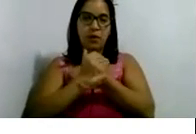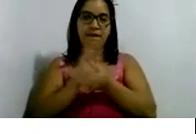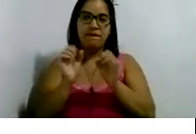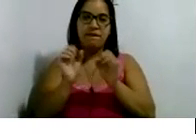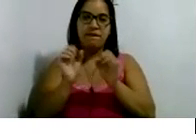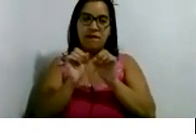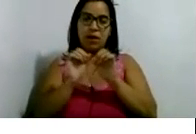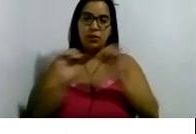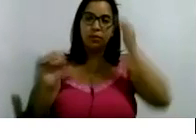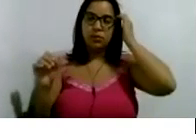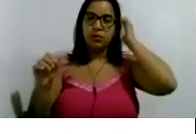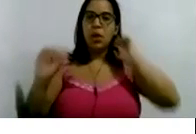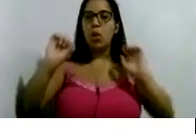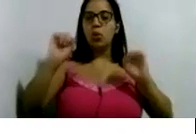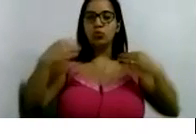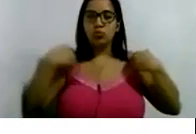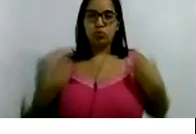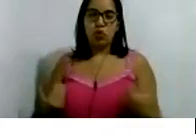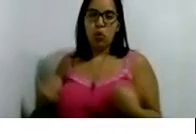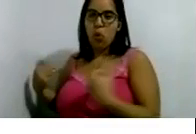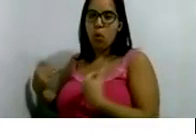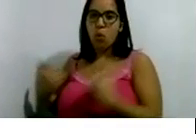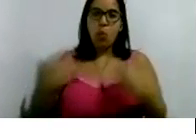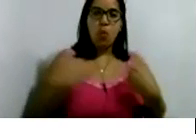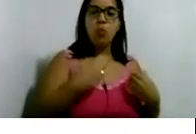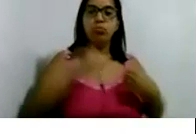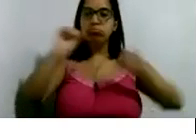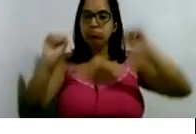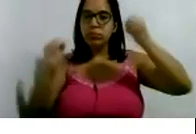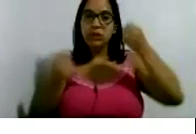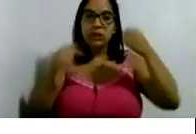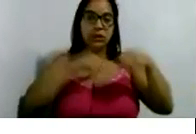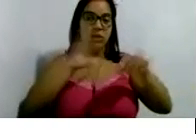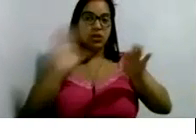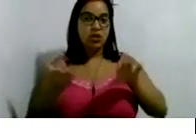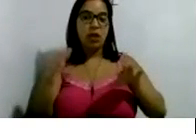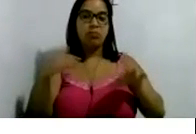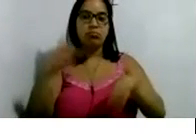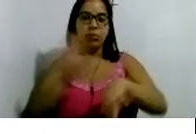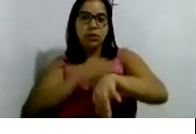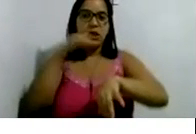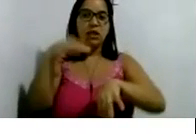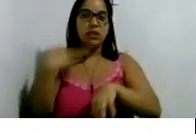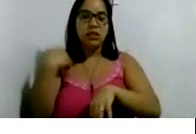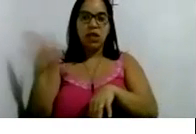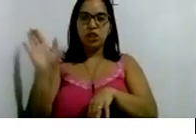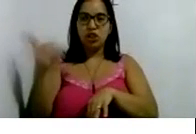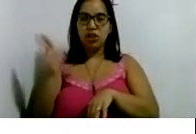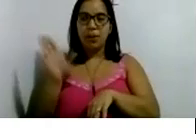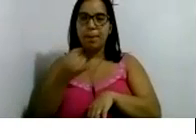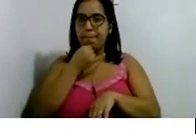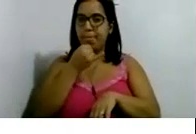contorção de tronco e dos membros e também a gente já tem reflexo ao toque. Então, é quando